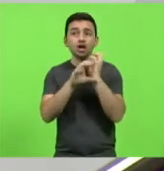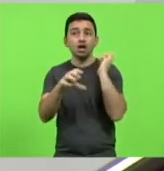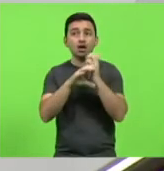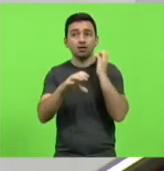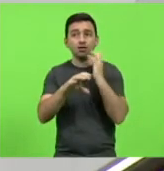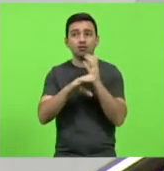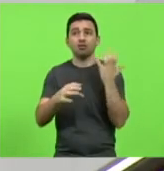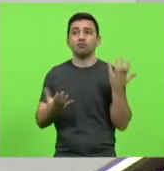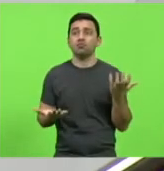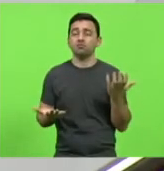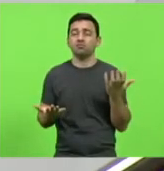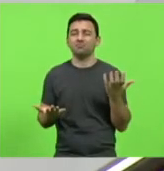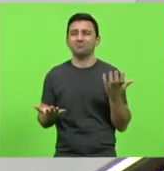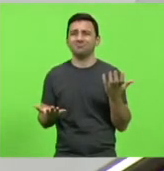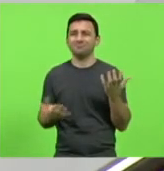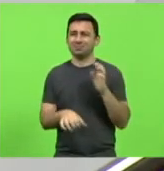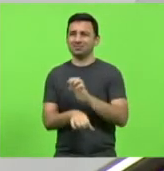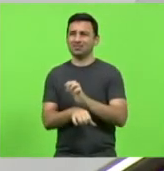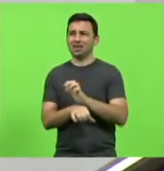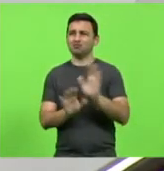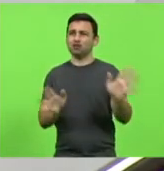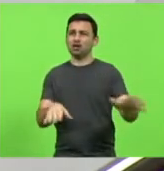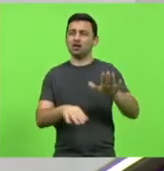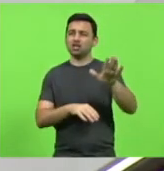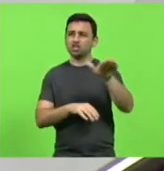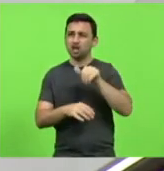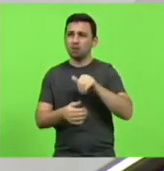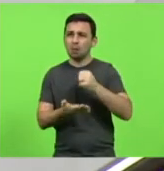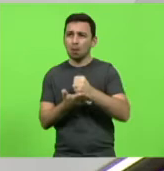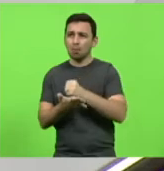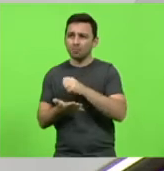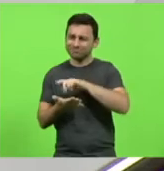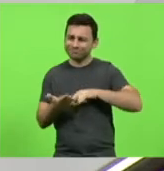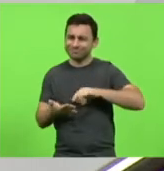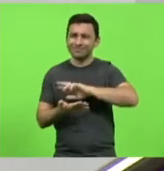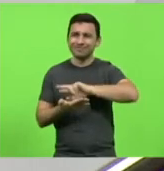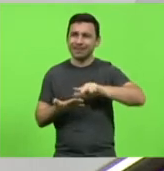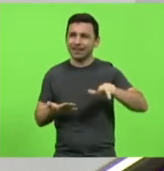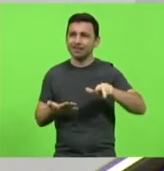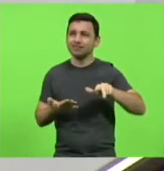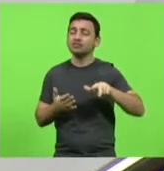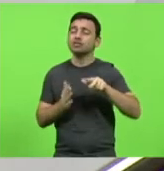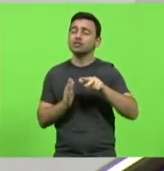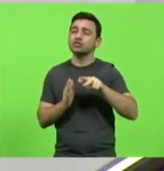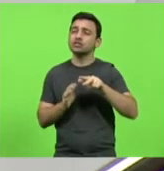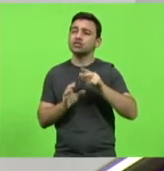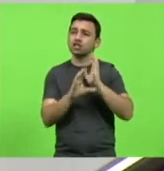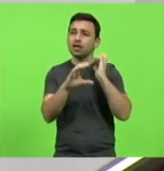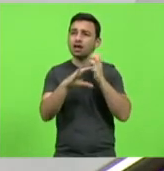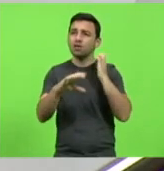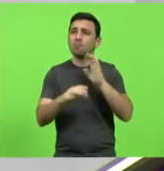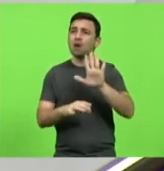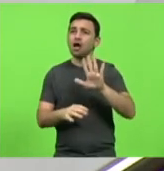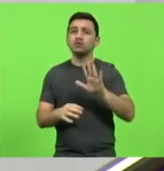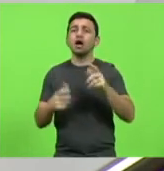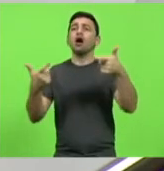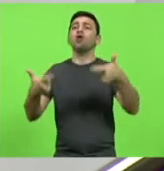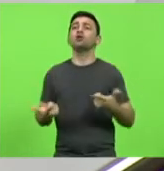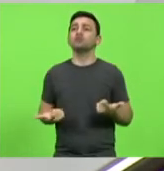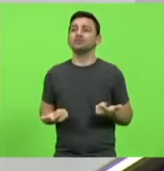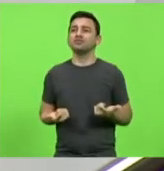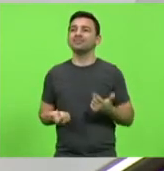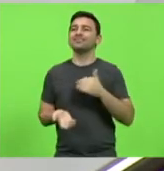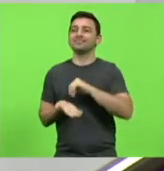Poxa vida, o Estado contratou uma leva de engenheiros e está de parabéns, mas tudo foi para onde? Para a